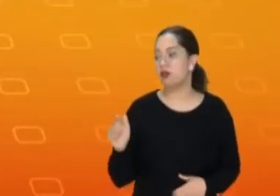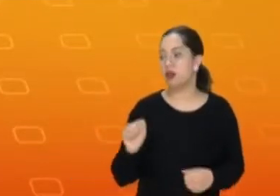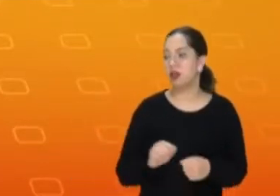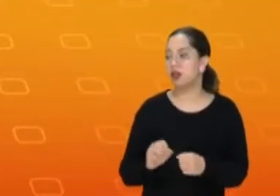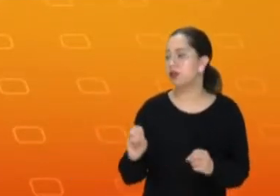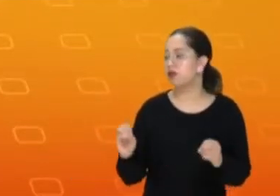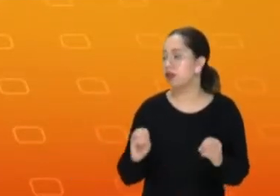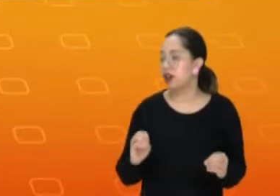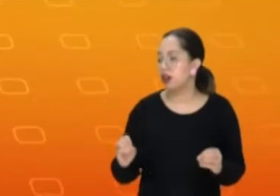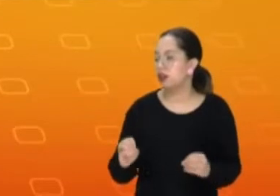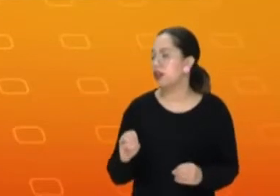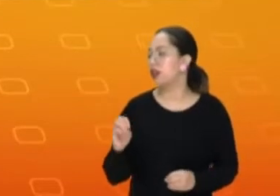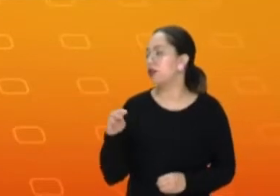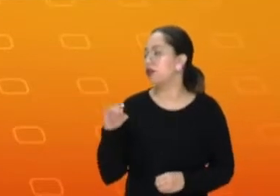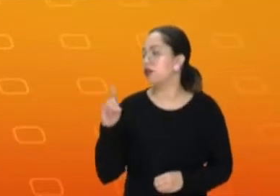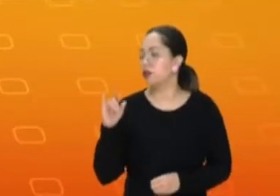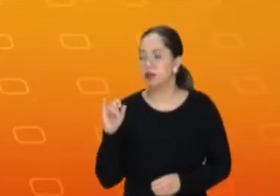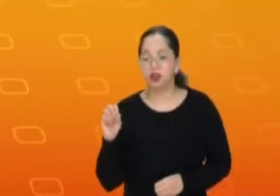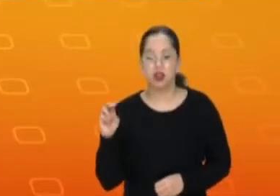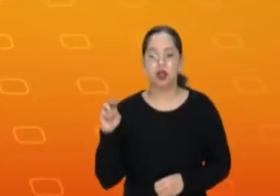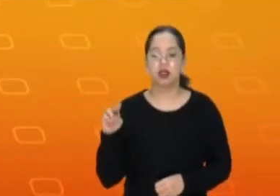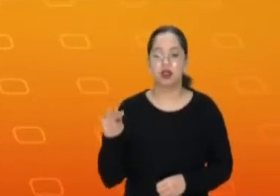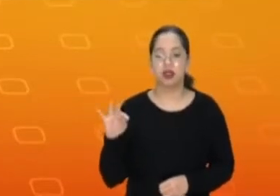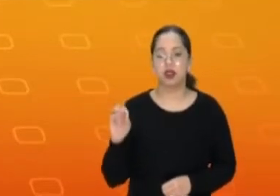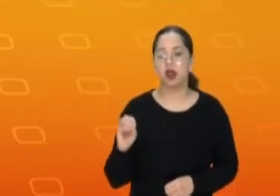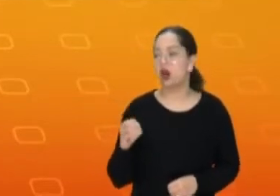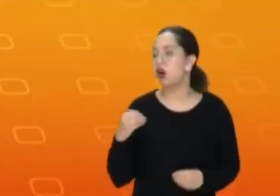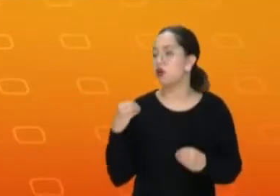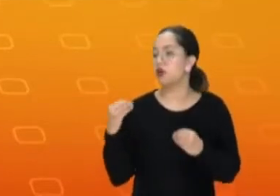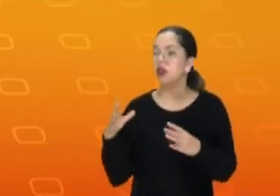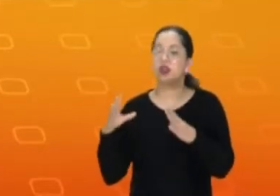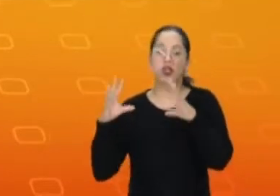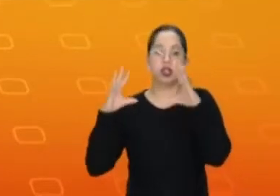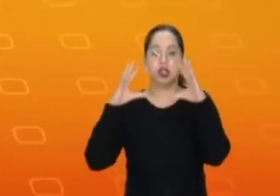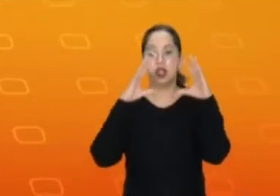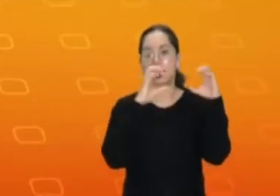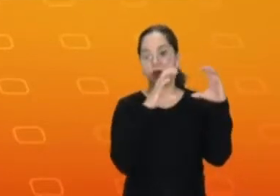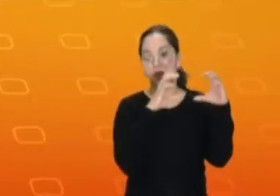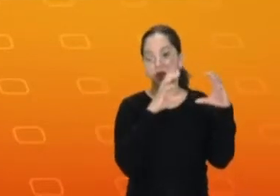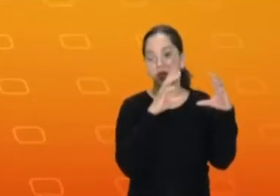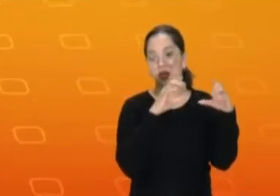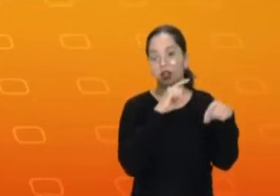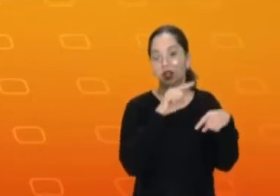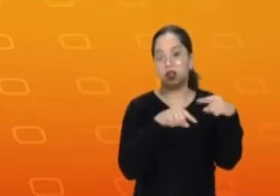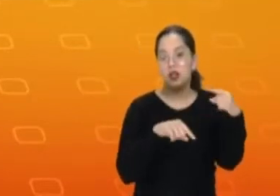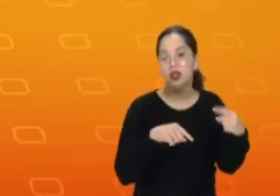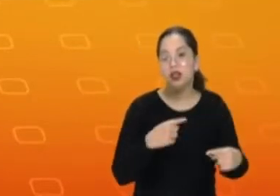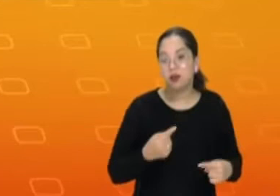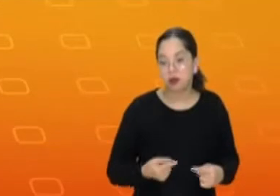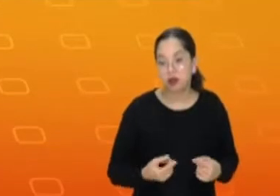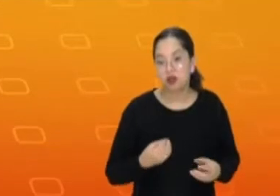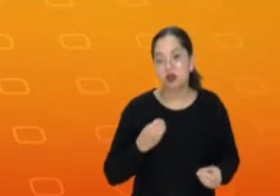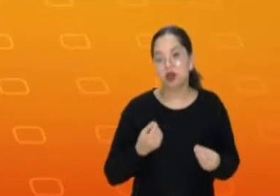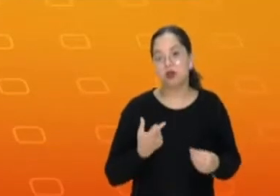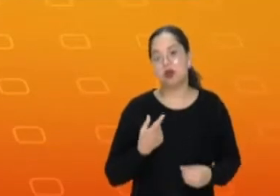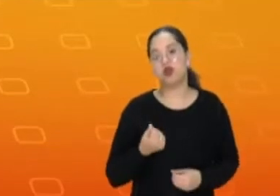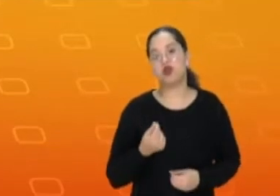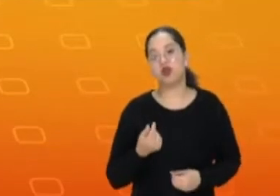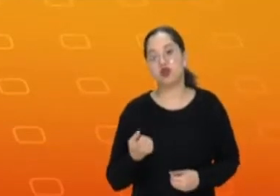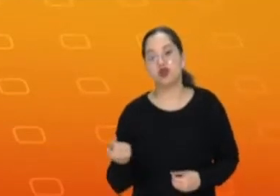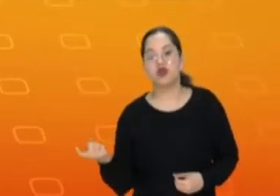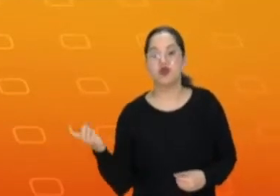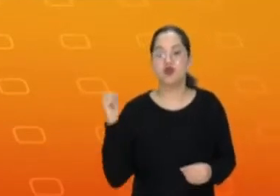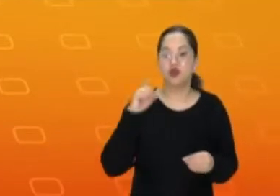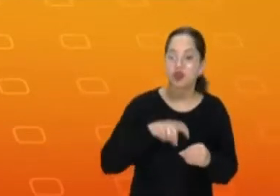LTO, eu vou jogar isso para nuvem. Tá, mas você tem depois o custo de retorno desse conteúdo, né? Porque o lance de